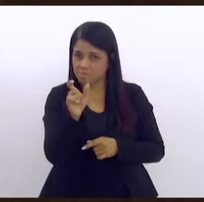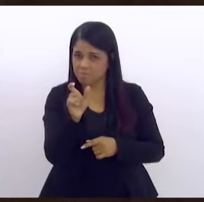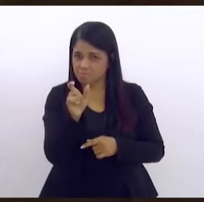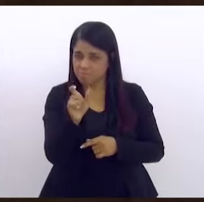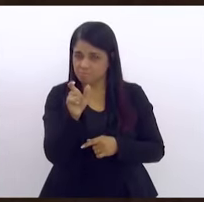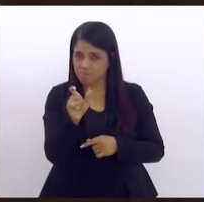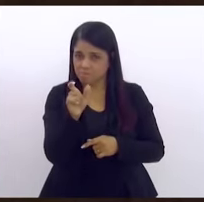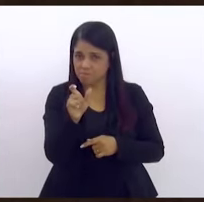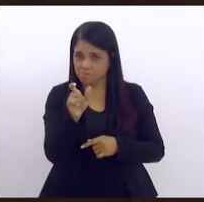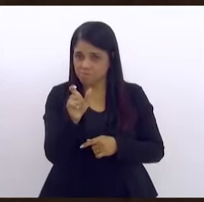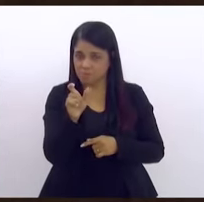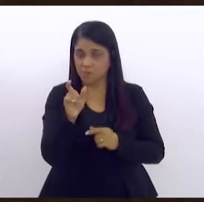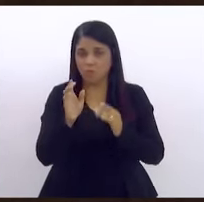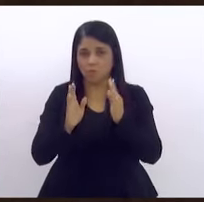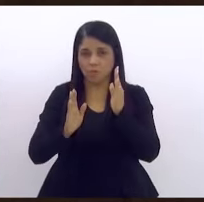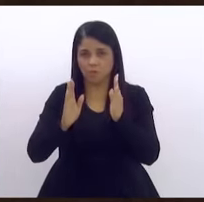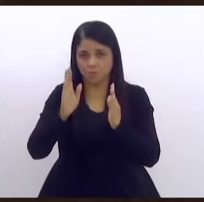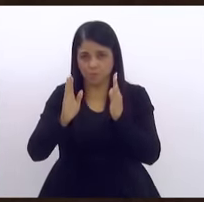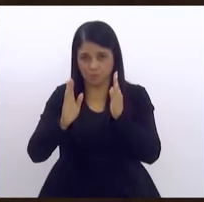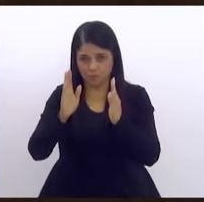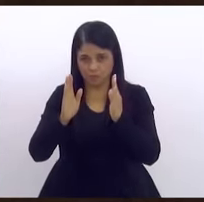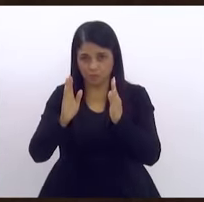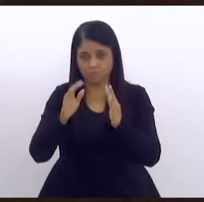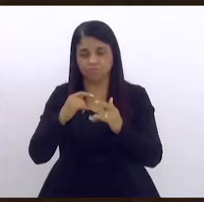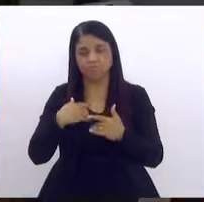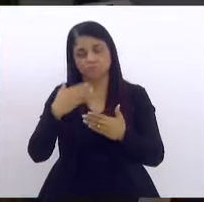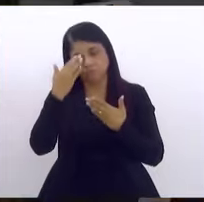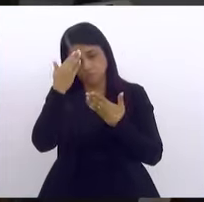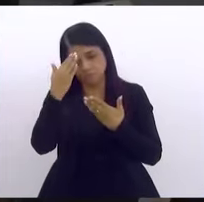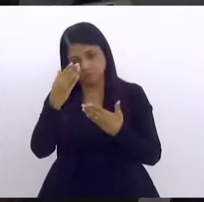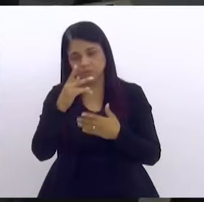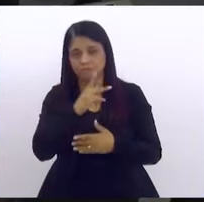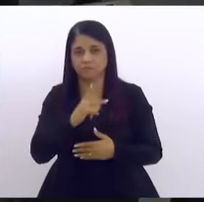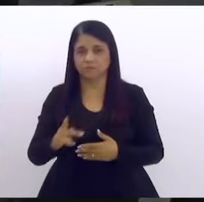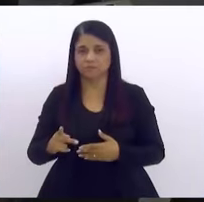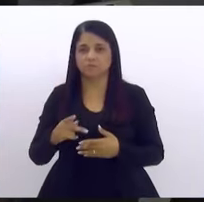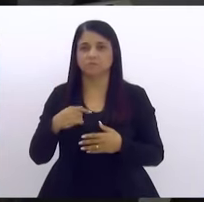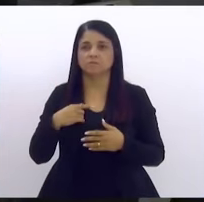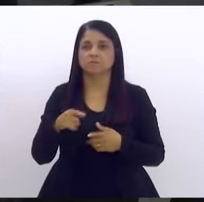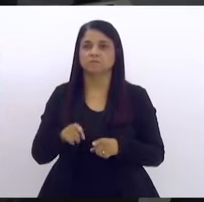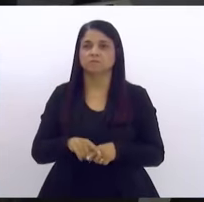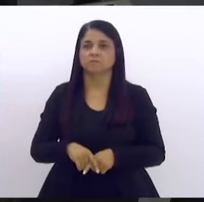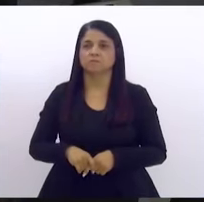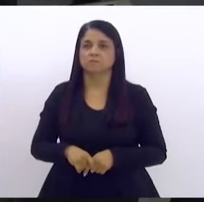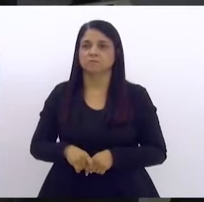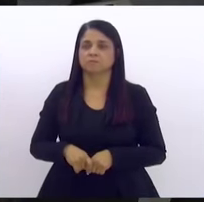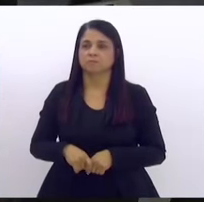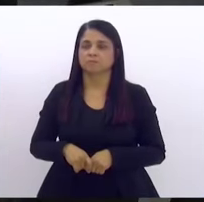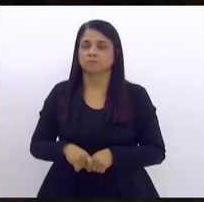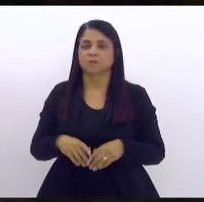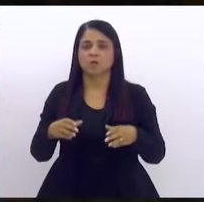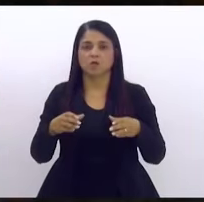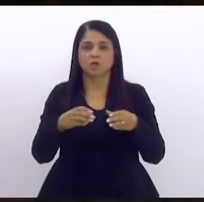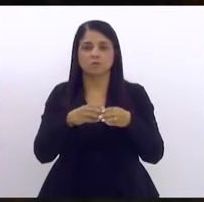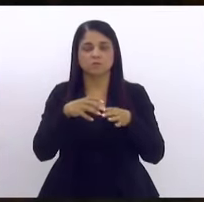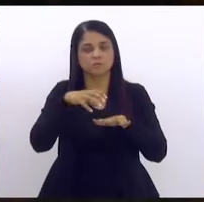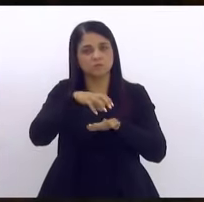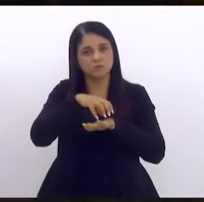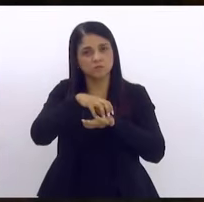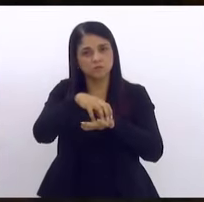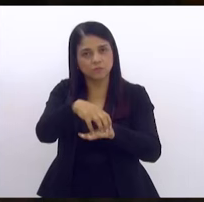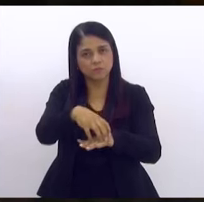respeito ao período, ao prazo estipulado. Obrigado, presidente. Pela transmissão, pela Comissão de